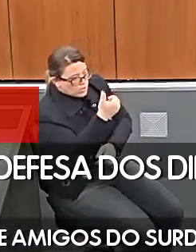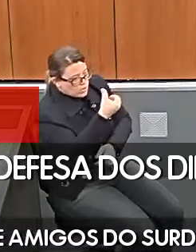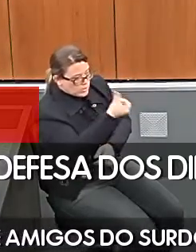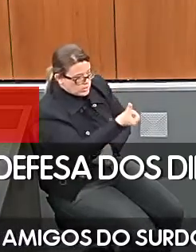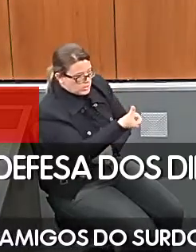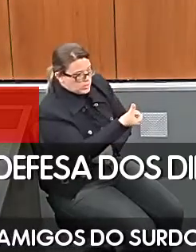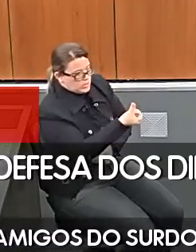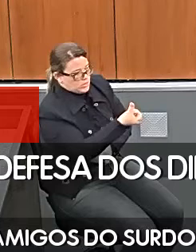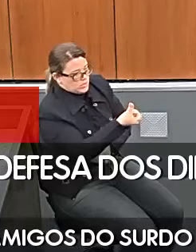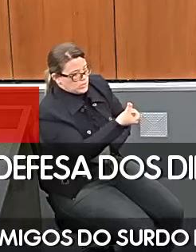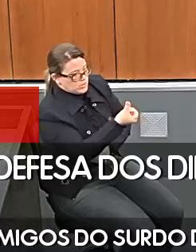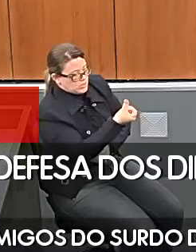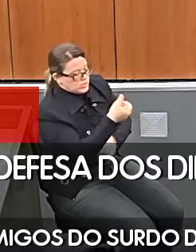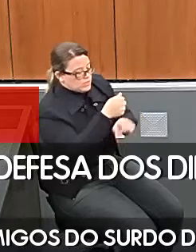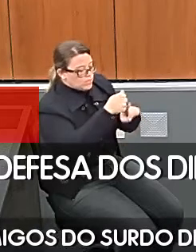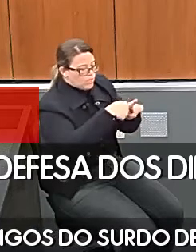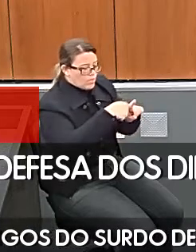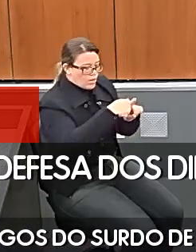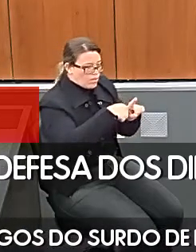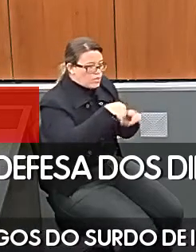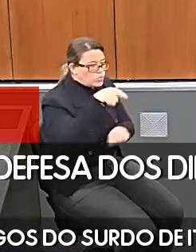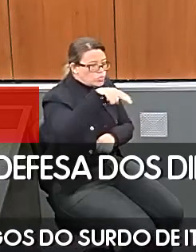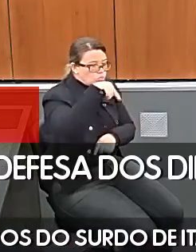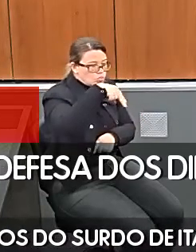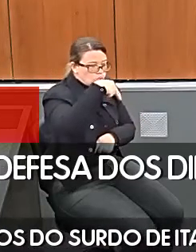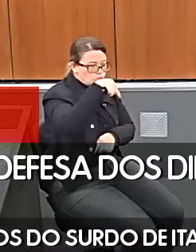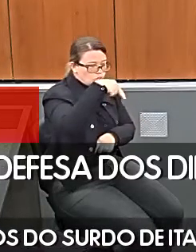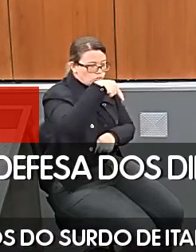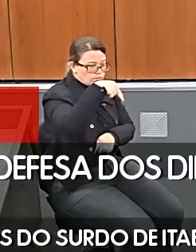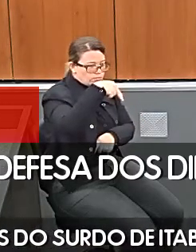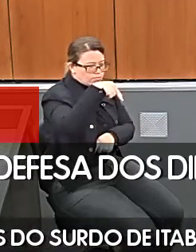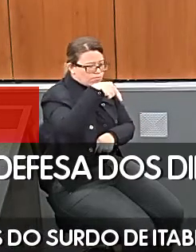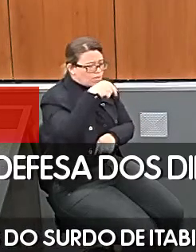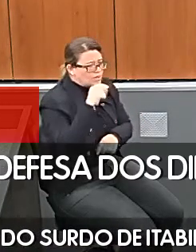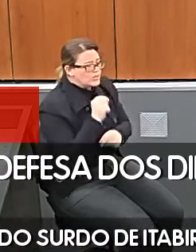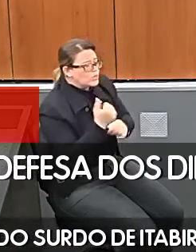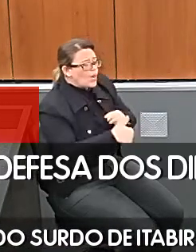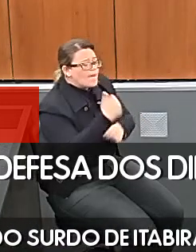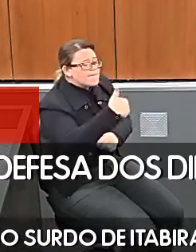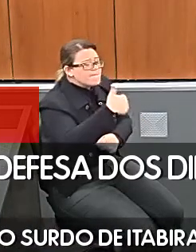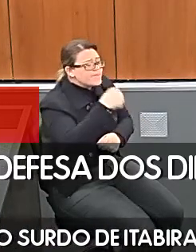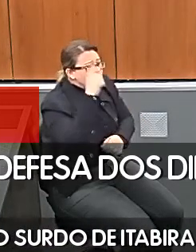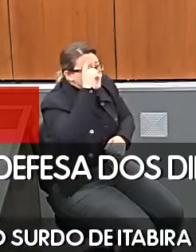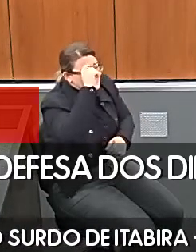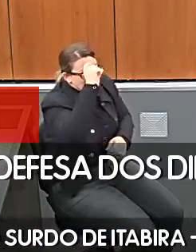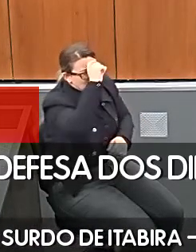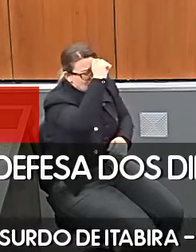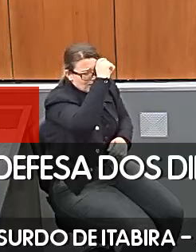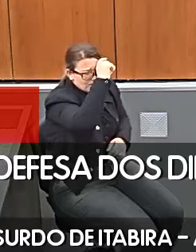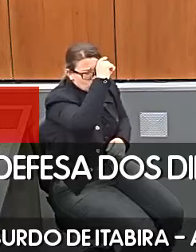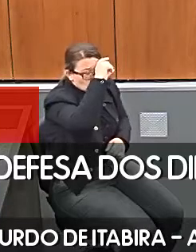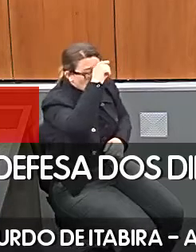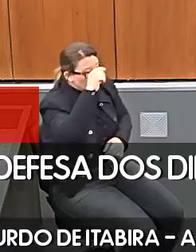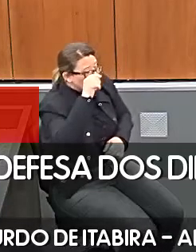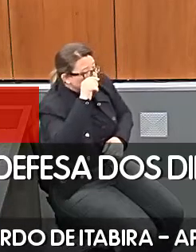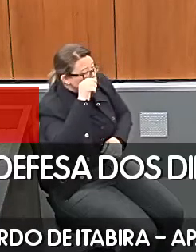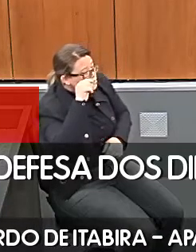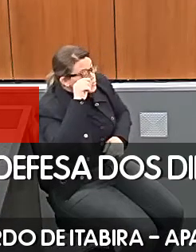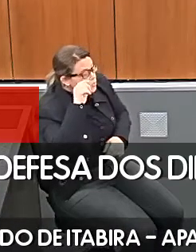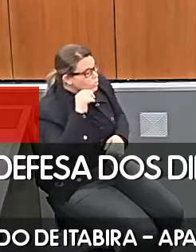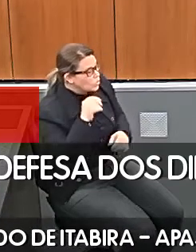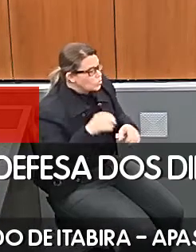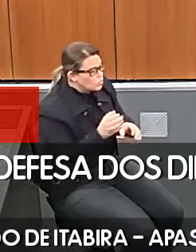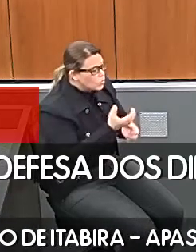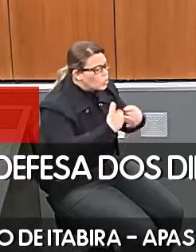2016, foi a primeira dificuldade que a gente tinha era implantar Libras, né? Divulgar a